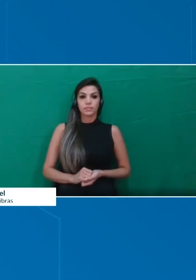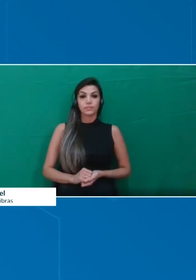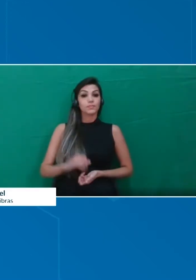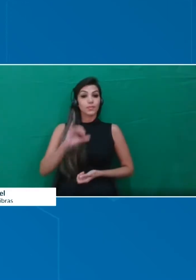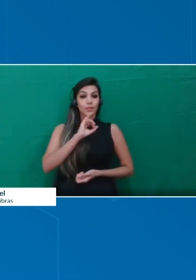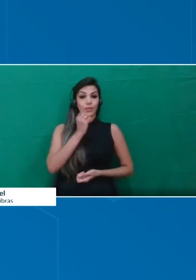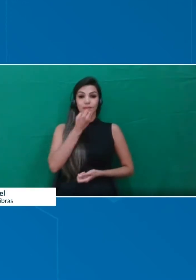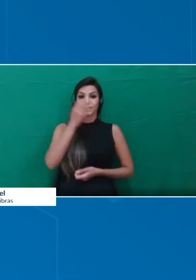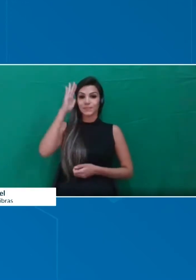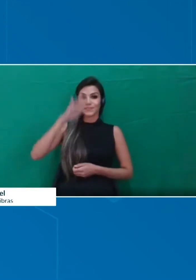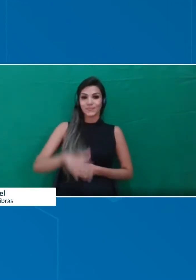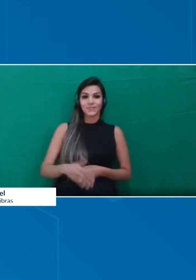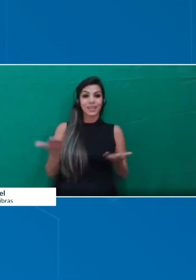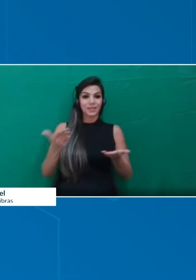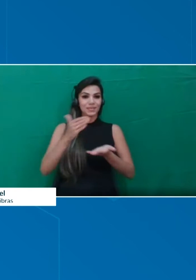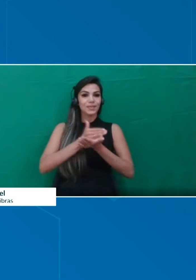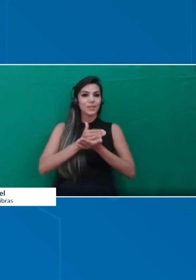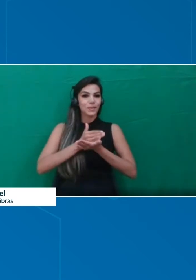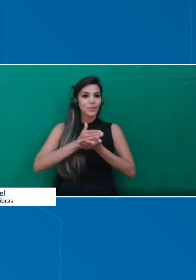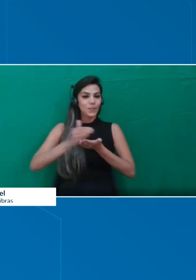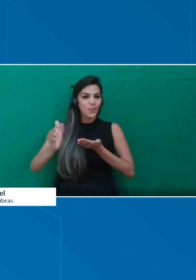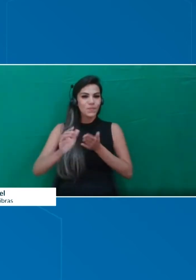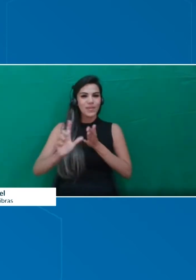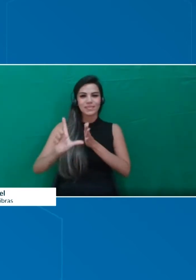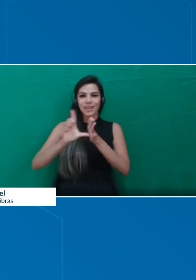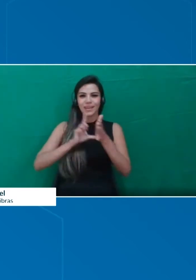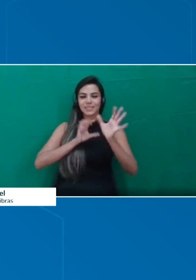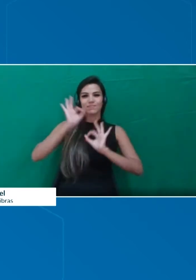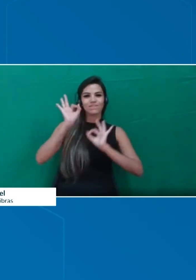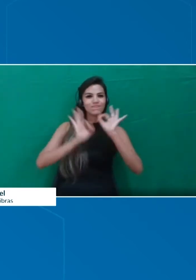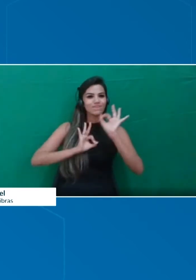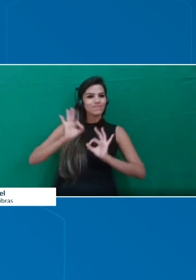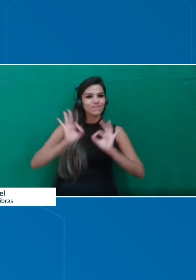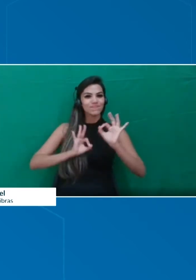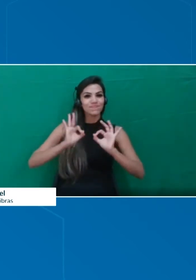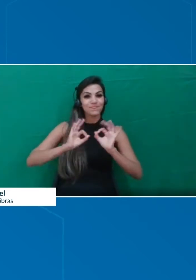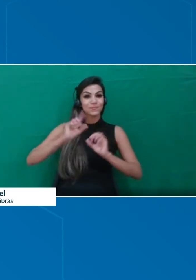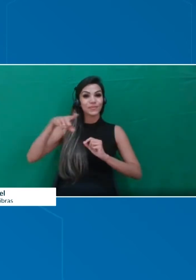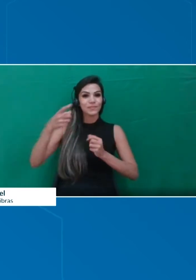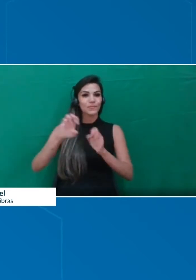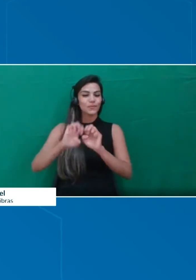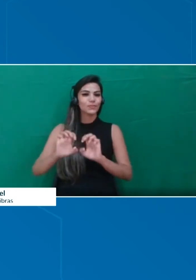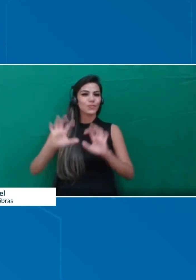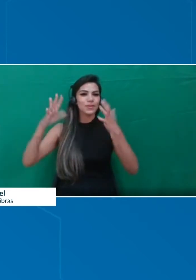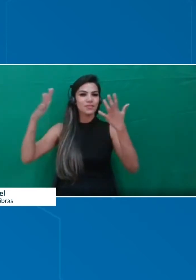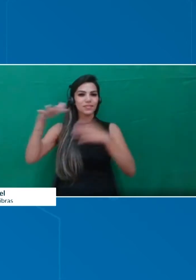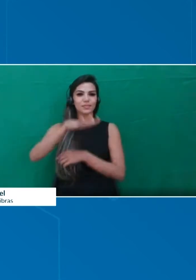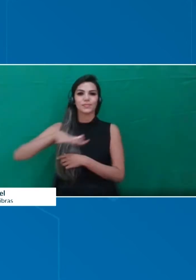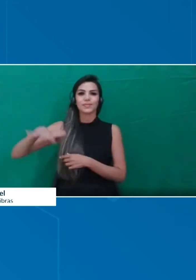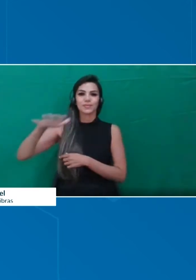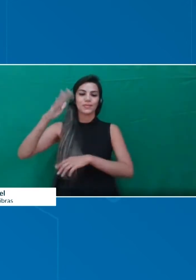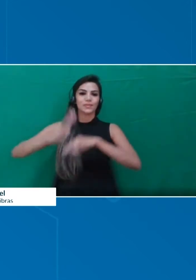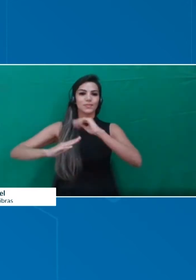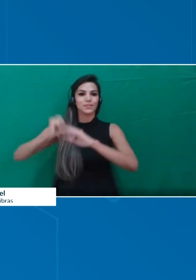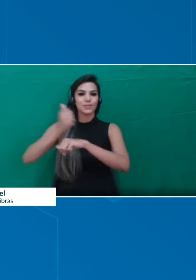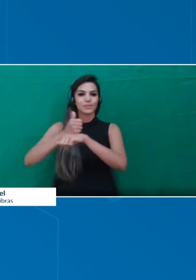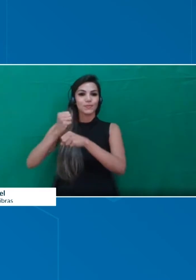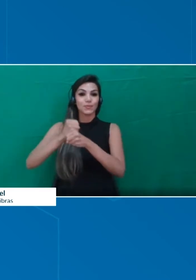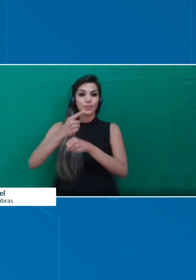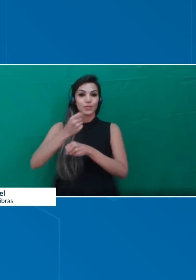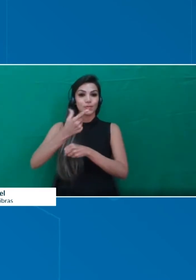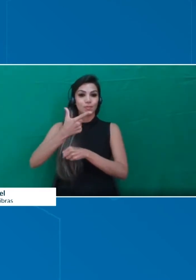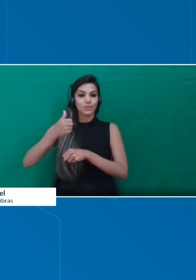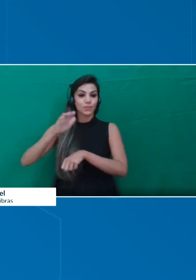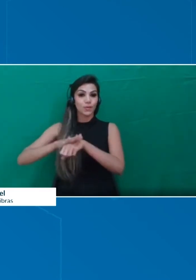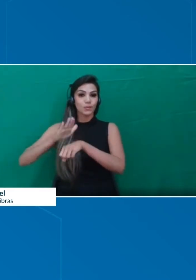Olá, boa tarde. Começa agora um esquenta do Espaço das Profissões 2021, realizado pela Universidade Federal de